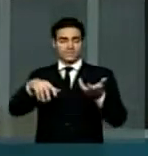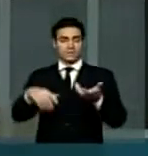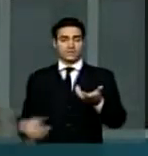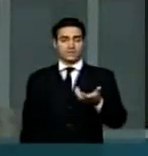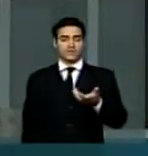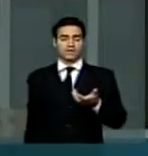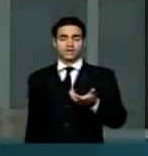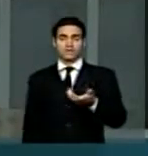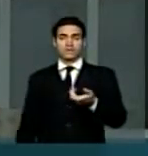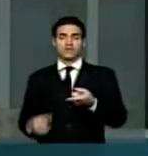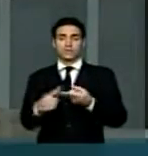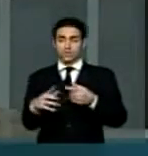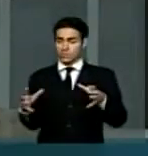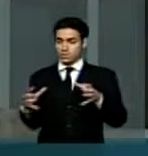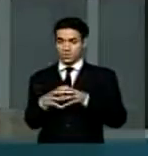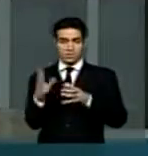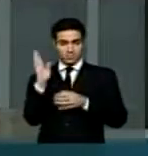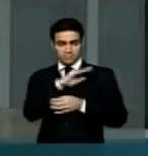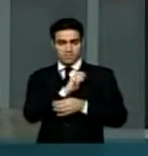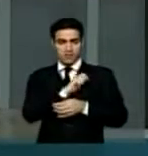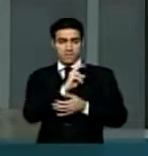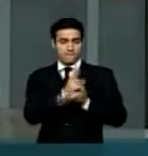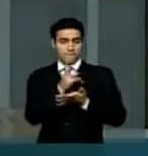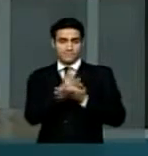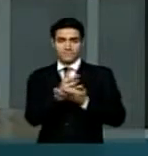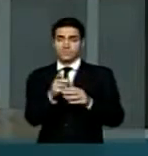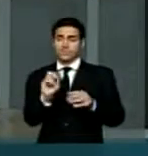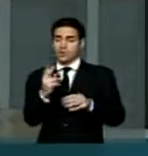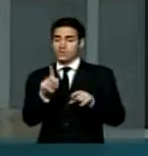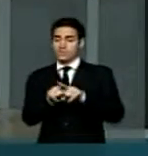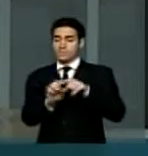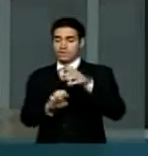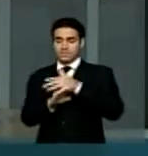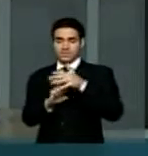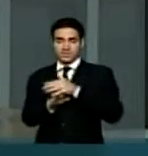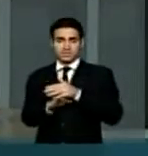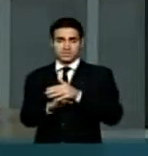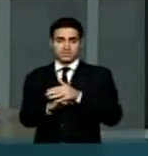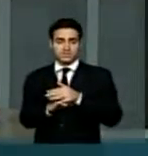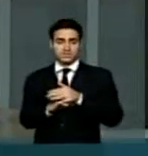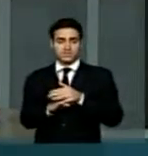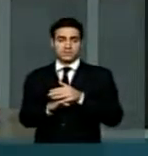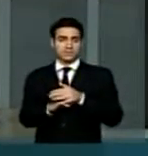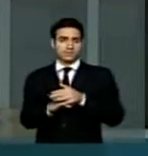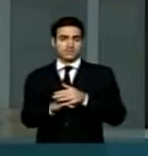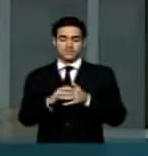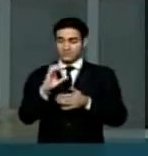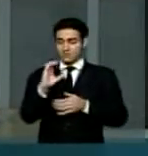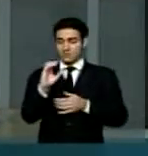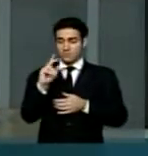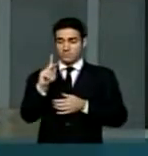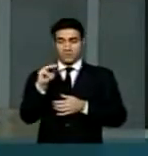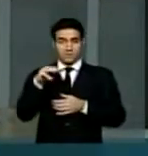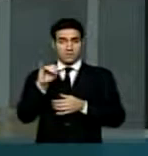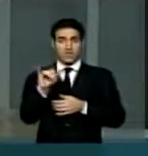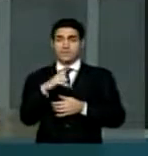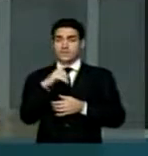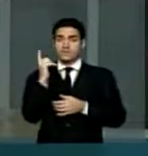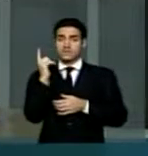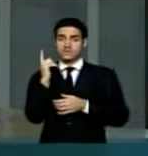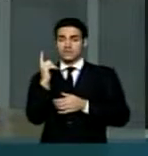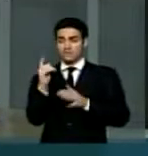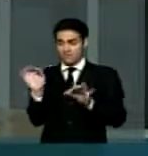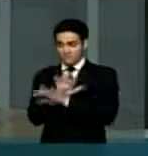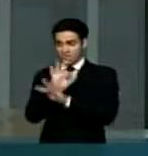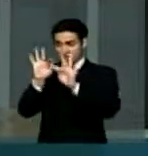do crime organizado ou do próprio poder econômico. Nós não podemos sair desta CPI sem a condenação de quem deve